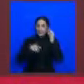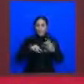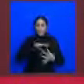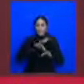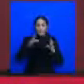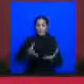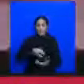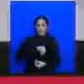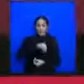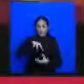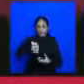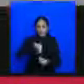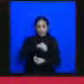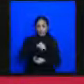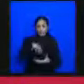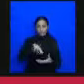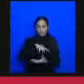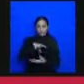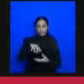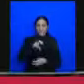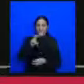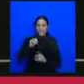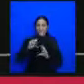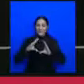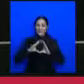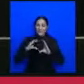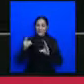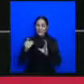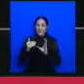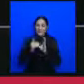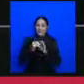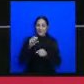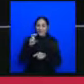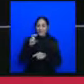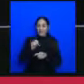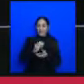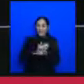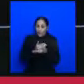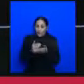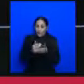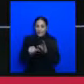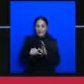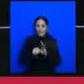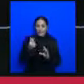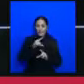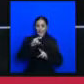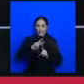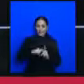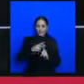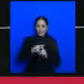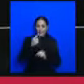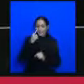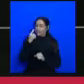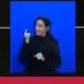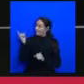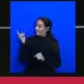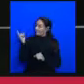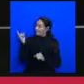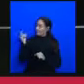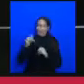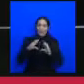Globo recarregado, embaralhando. 50 bolas numeradas de 0 a 50. Está começando o primeiro sorteio da dupla Sena.